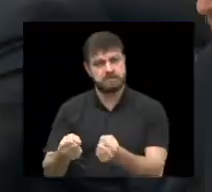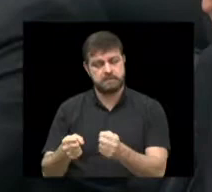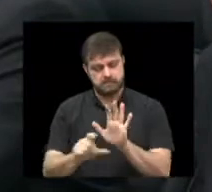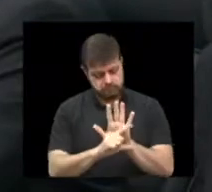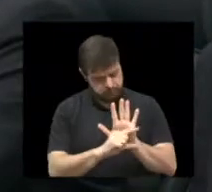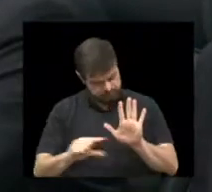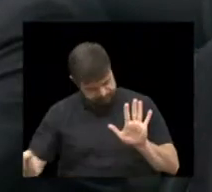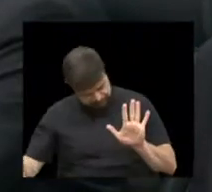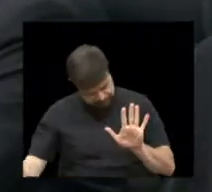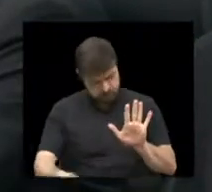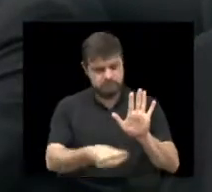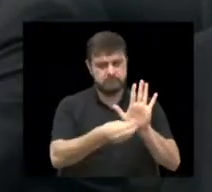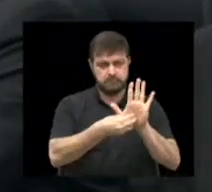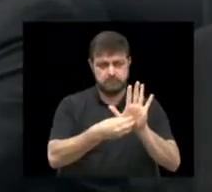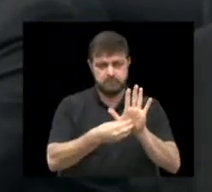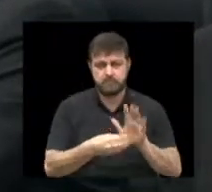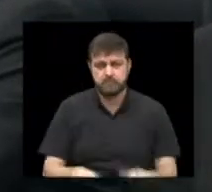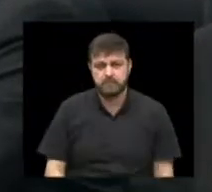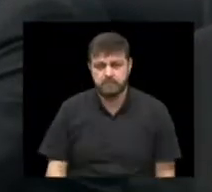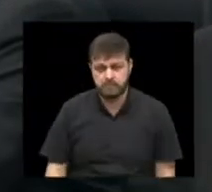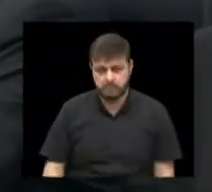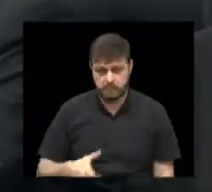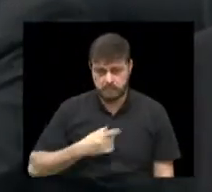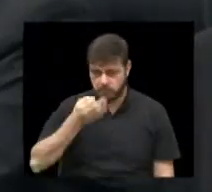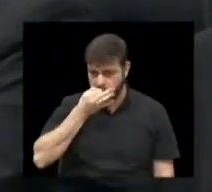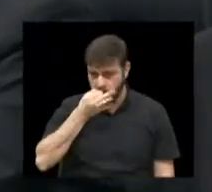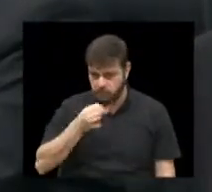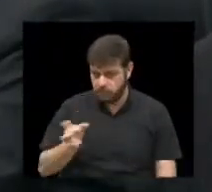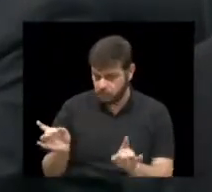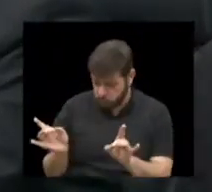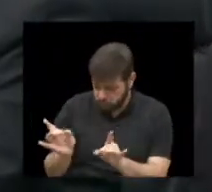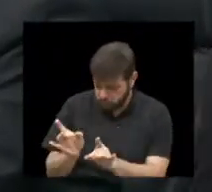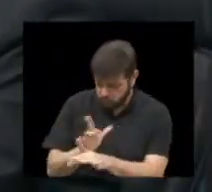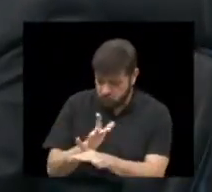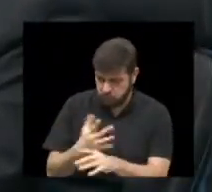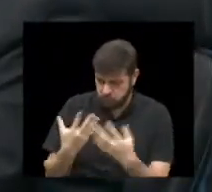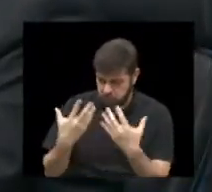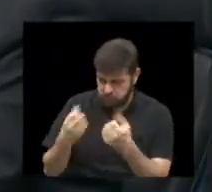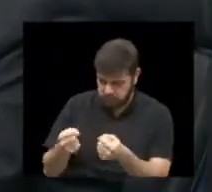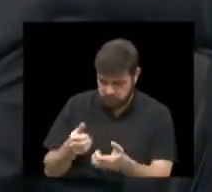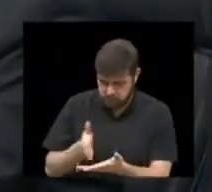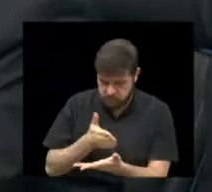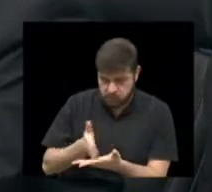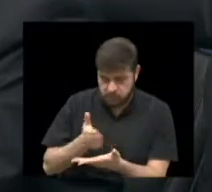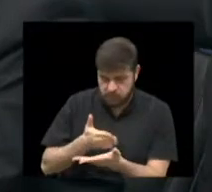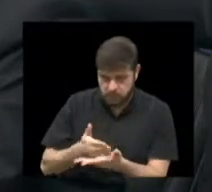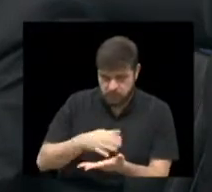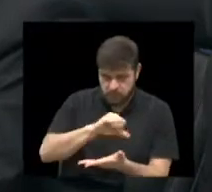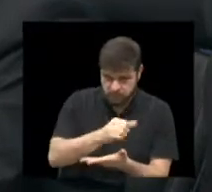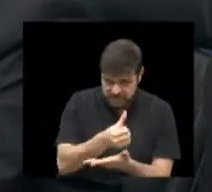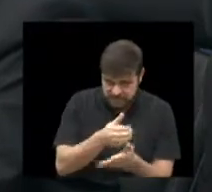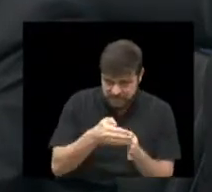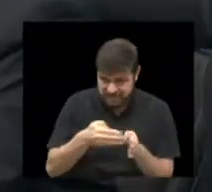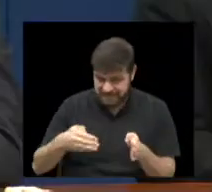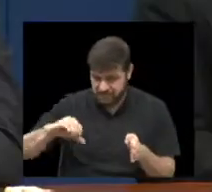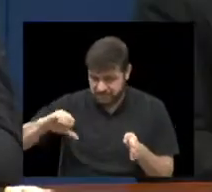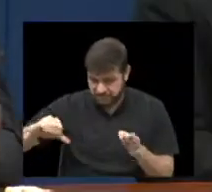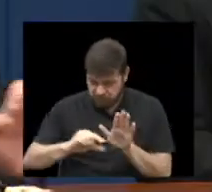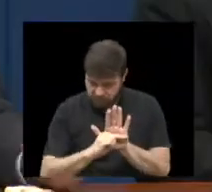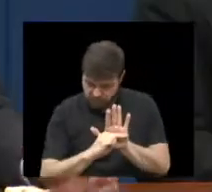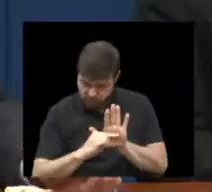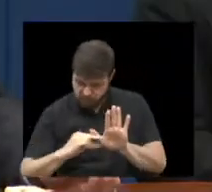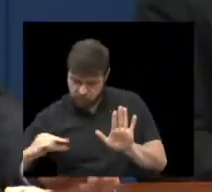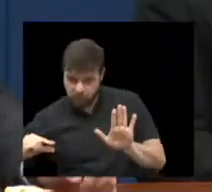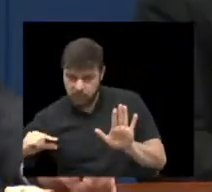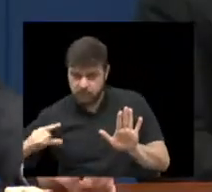vereador. Com parecer favorável ao projeto e à emenda de folha 96 a 99, o